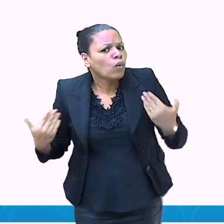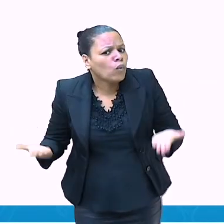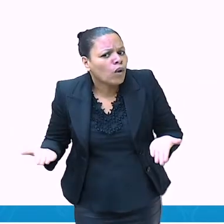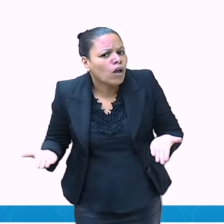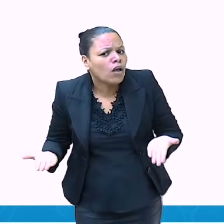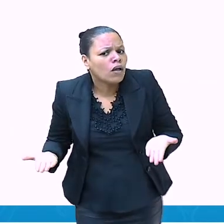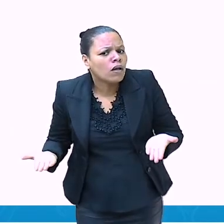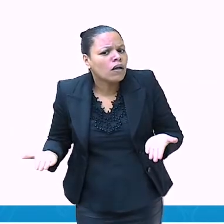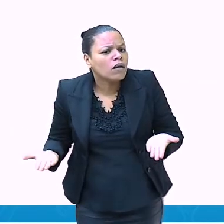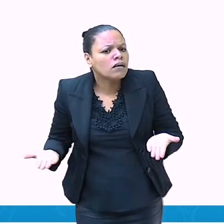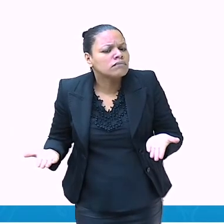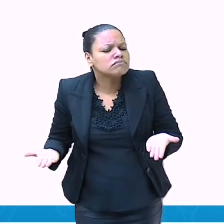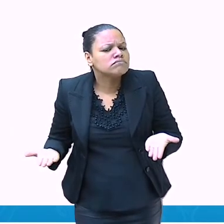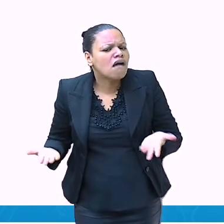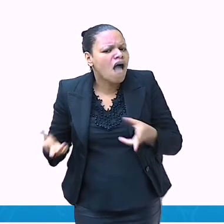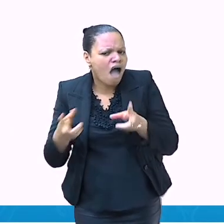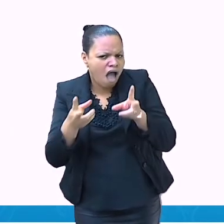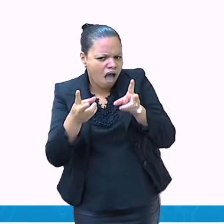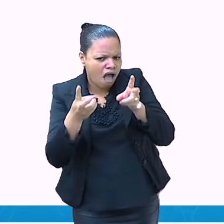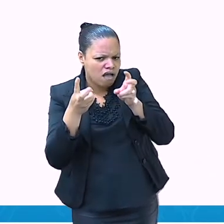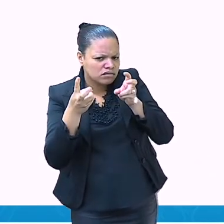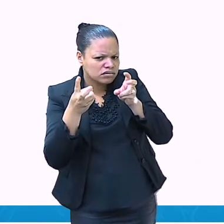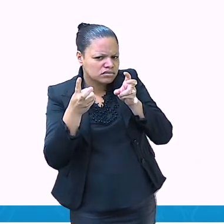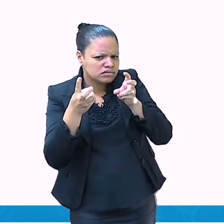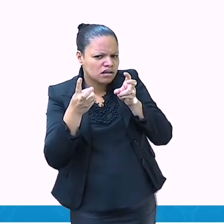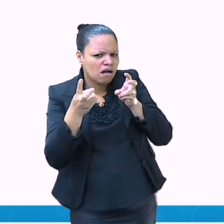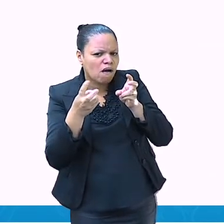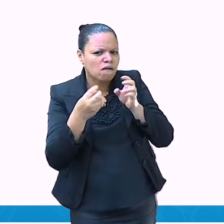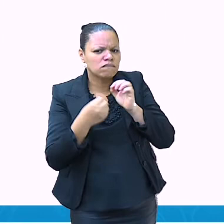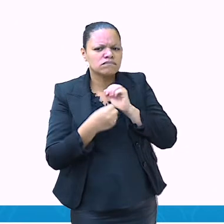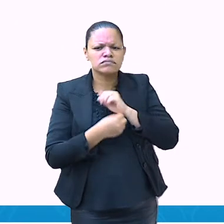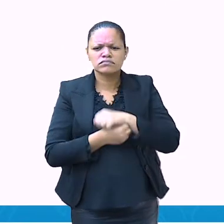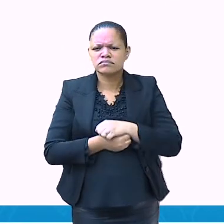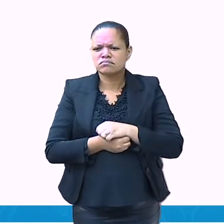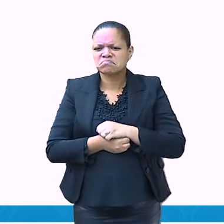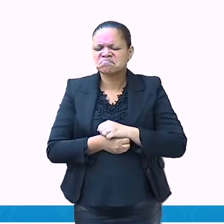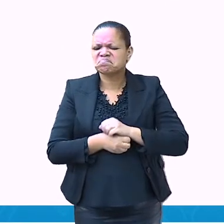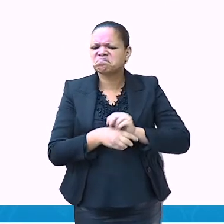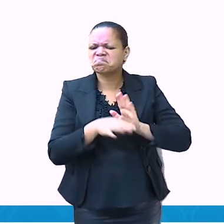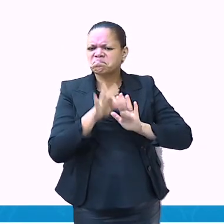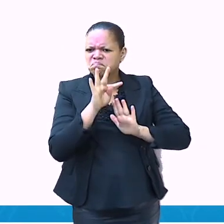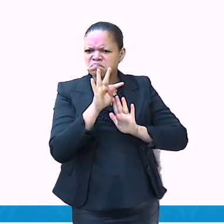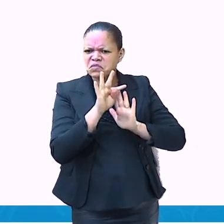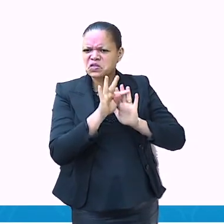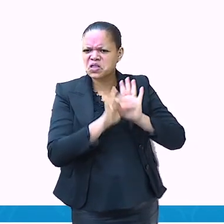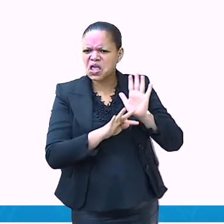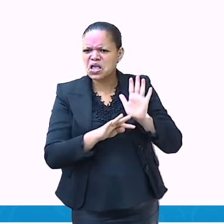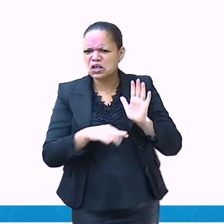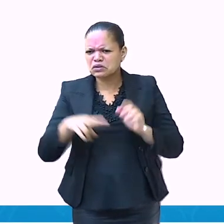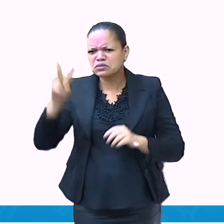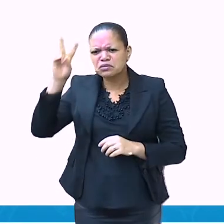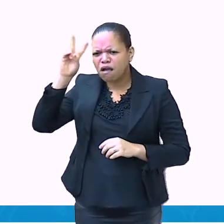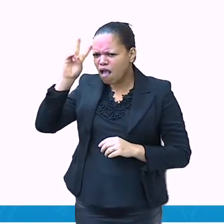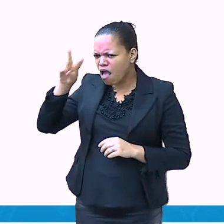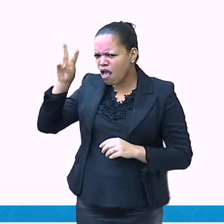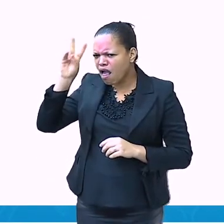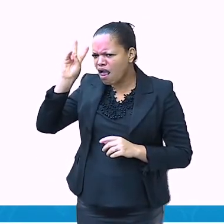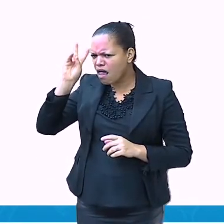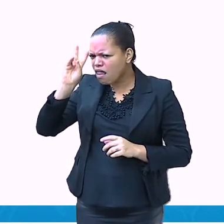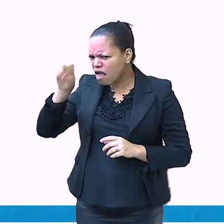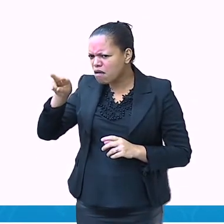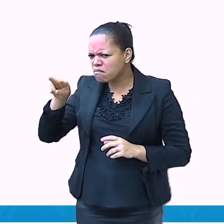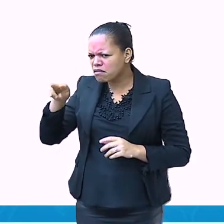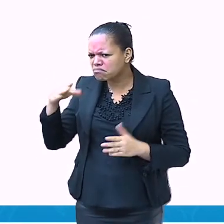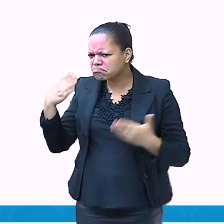Observe aí. Só que, quando Martin Luther King nasceu em português, nós temos que escolher aí